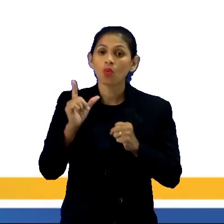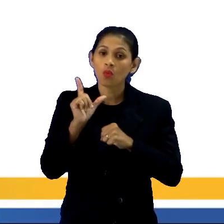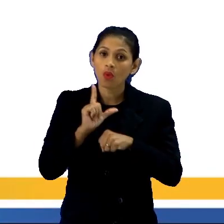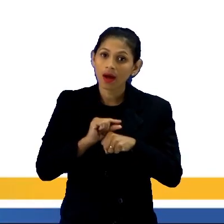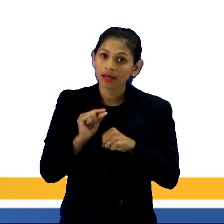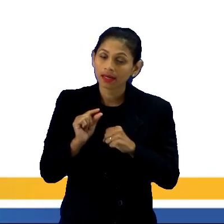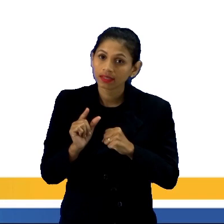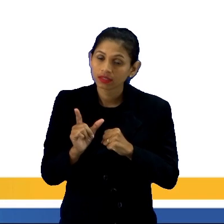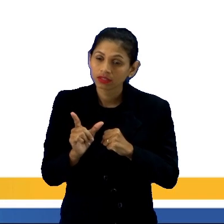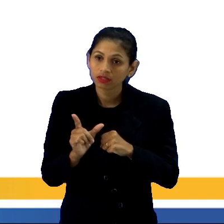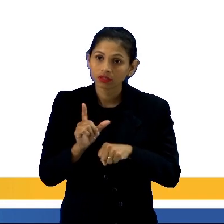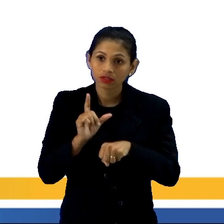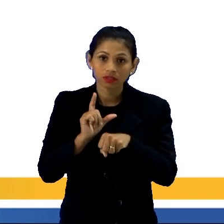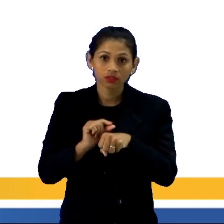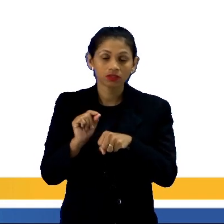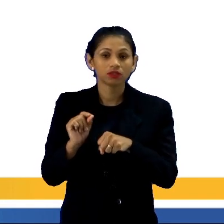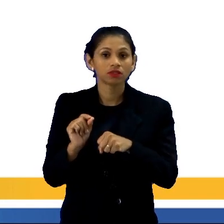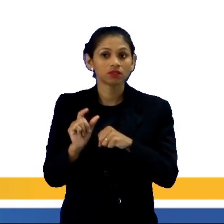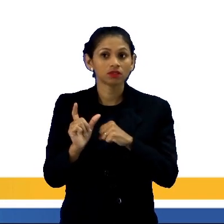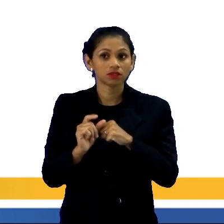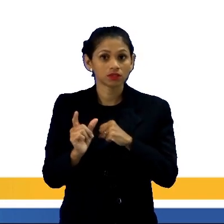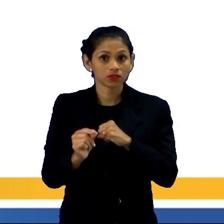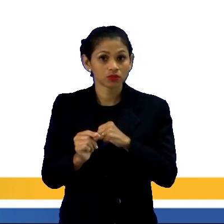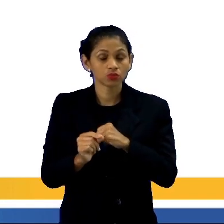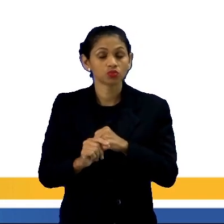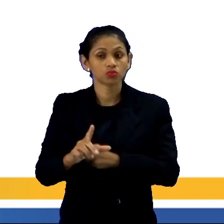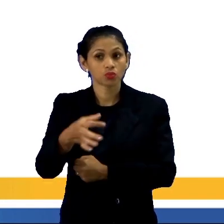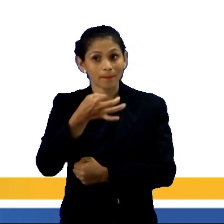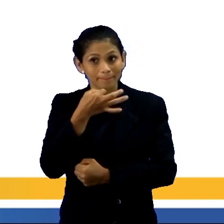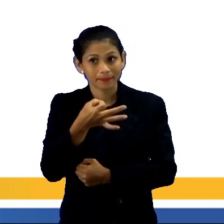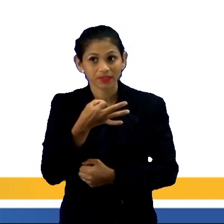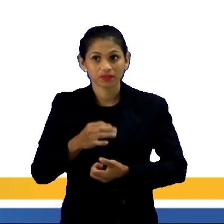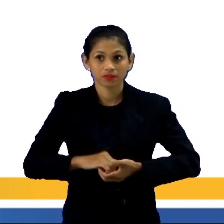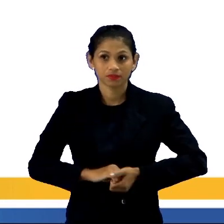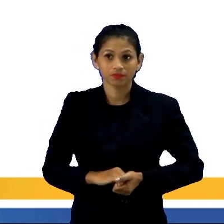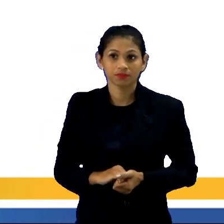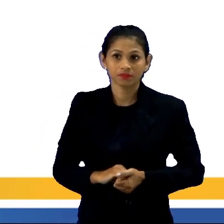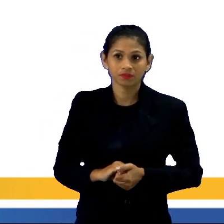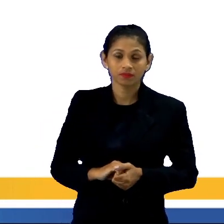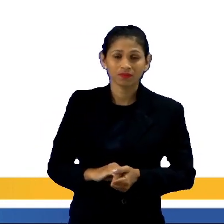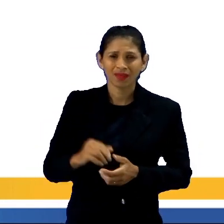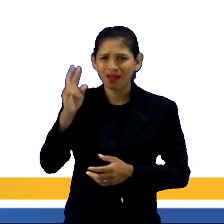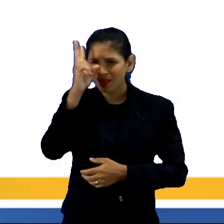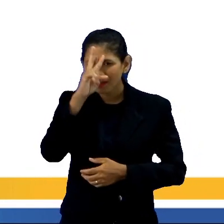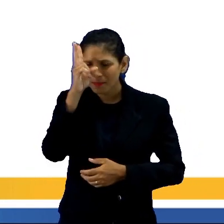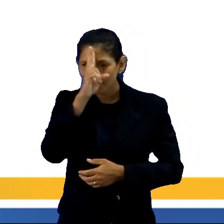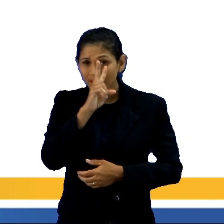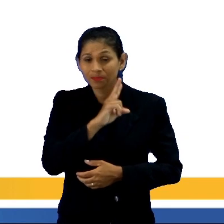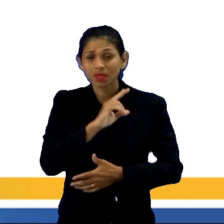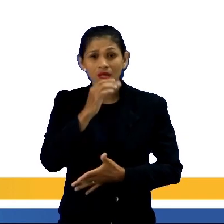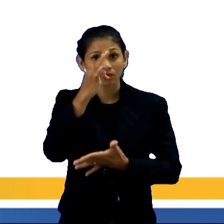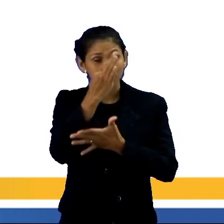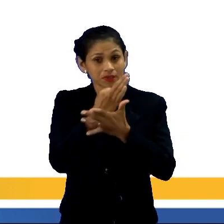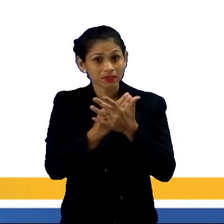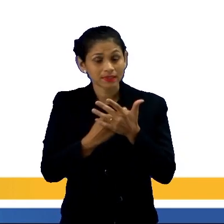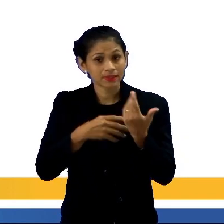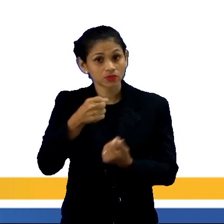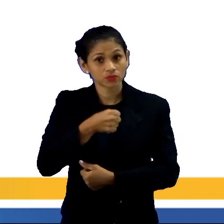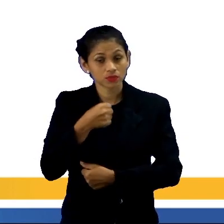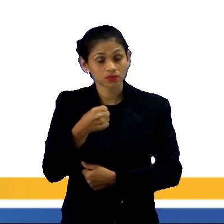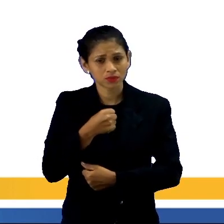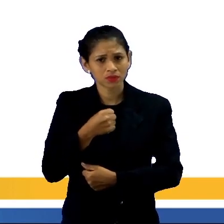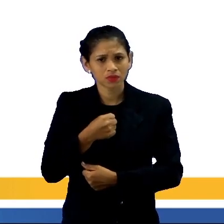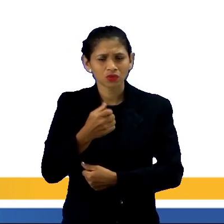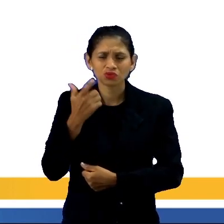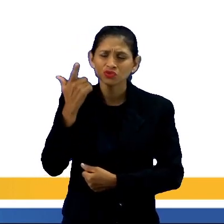esse gênero? Olha só, relembrando textos jornalísticos. De novo, professora? Sim, gente. Por